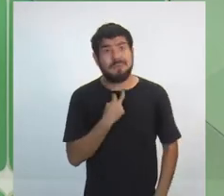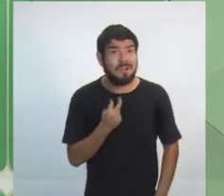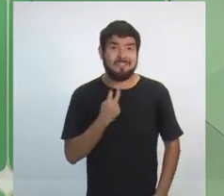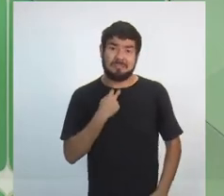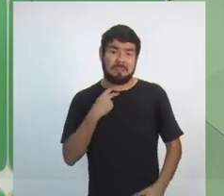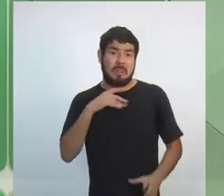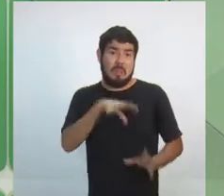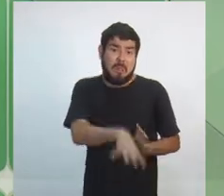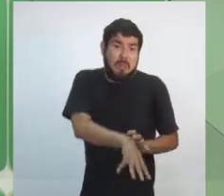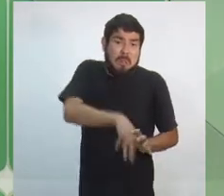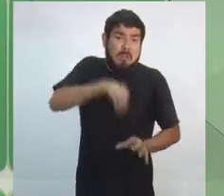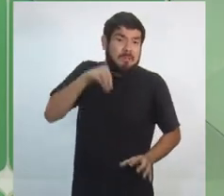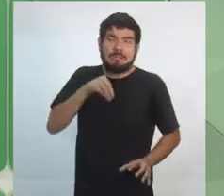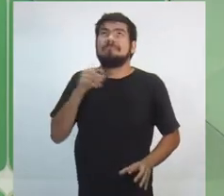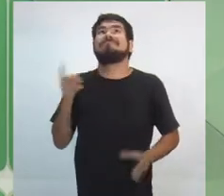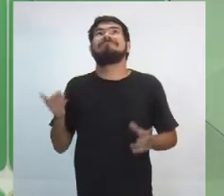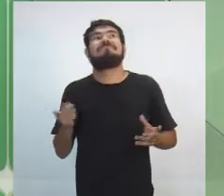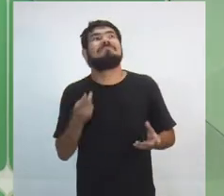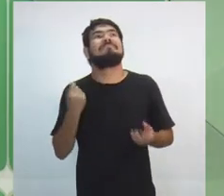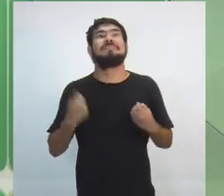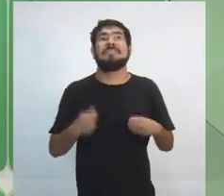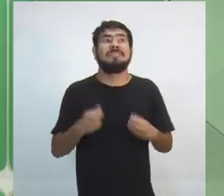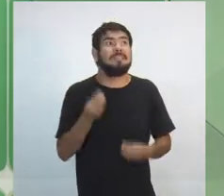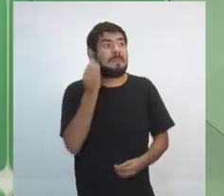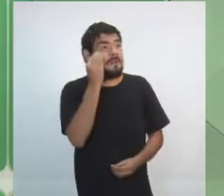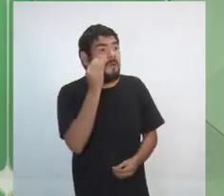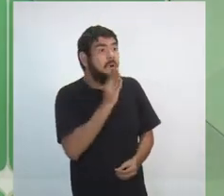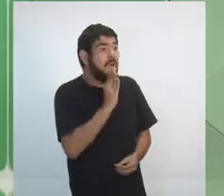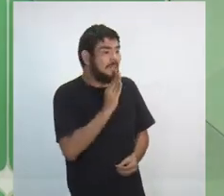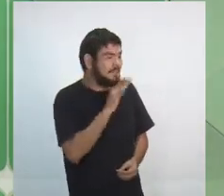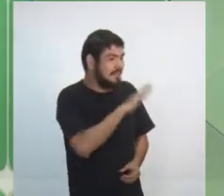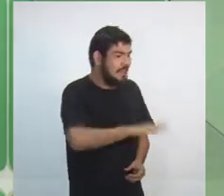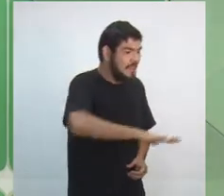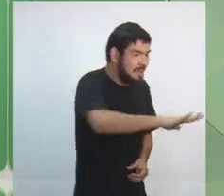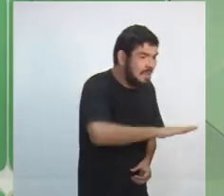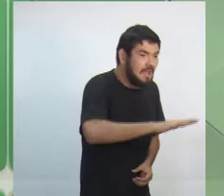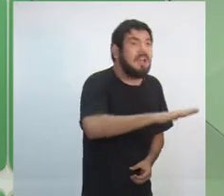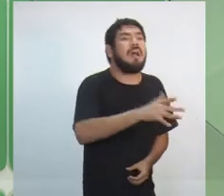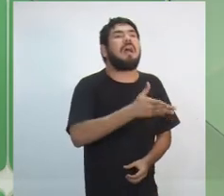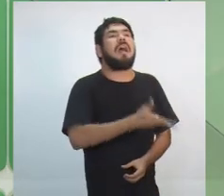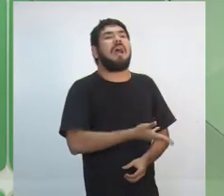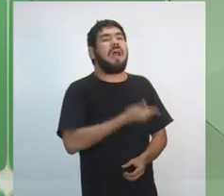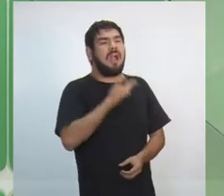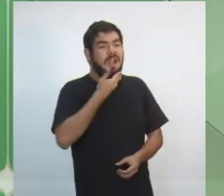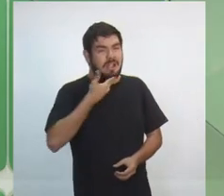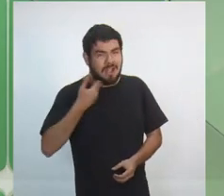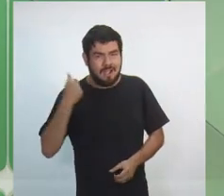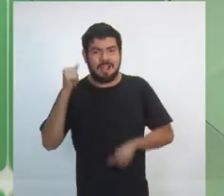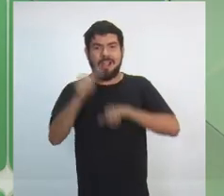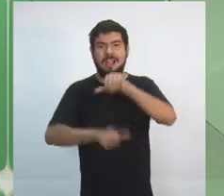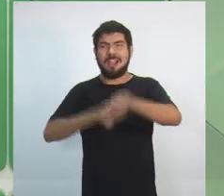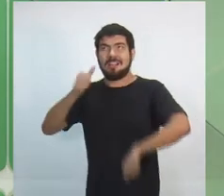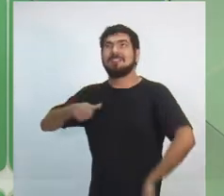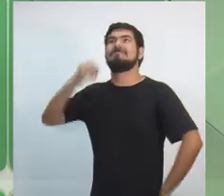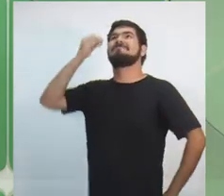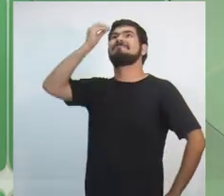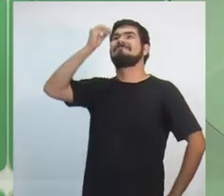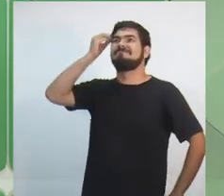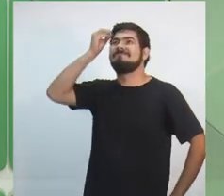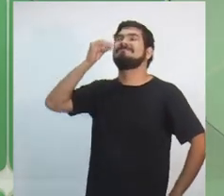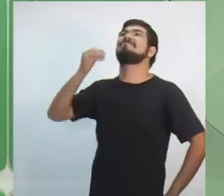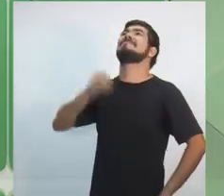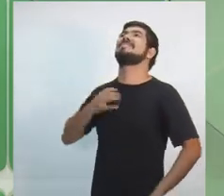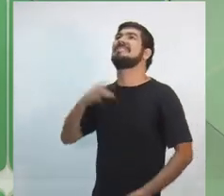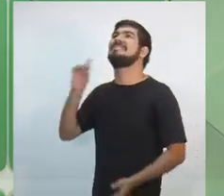que pegar essas vocações e a gente adaptar a realidade. E fiz isso no meu governo, fiz muito. Na malva, na juta,